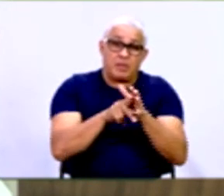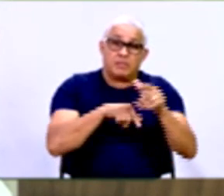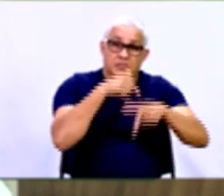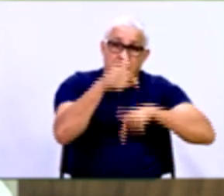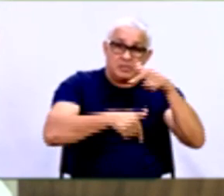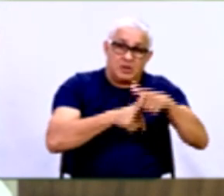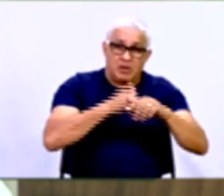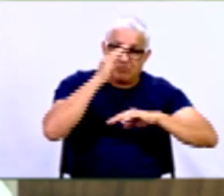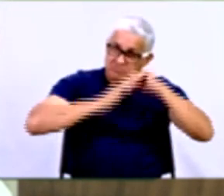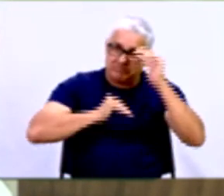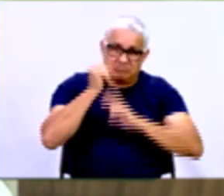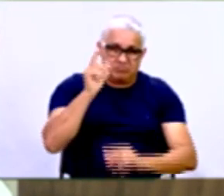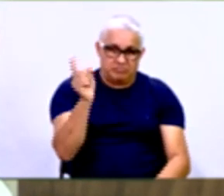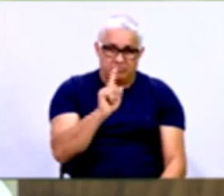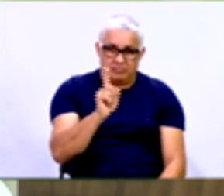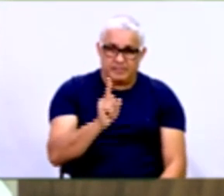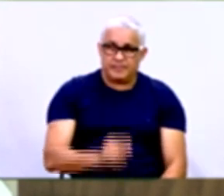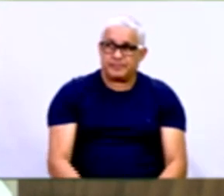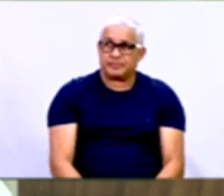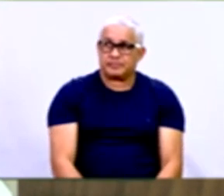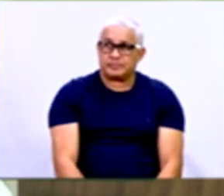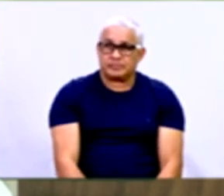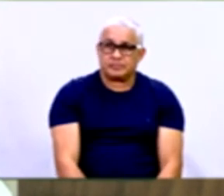doença profissional. Ok.